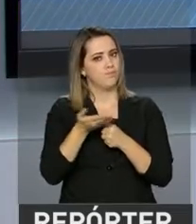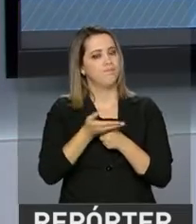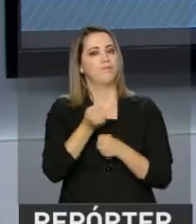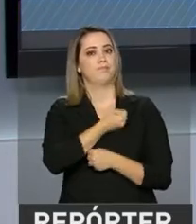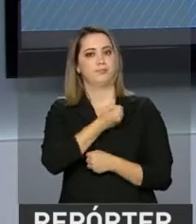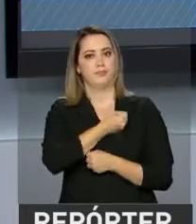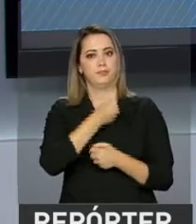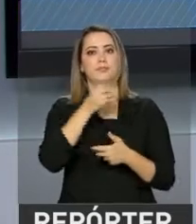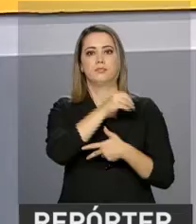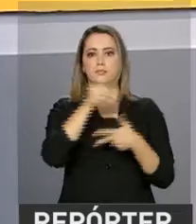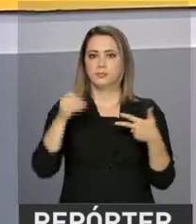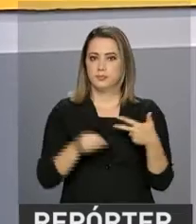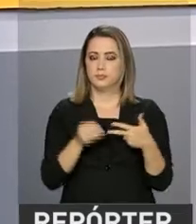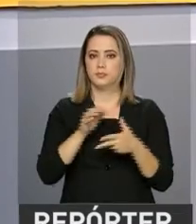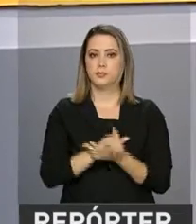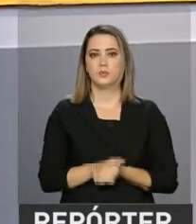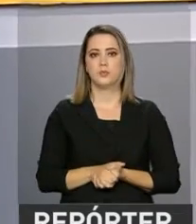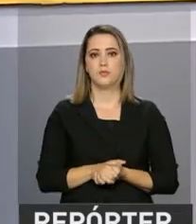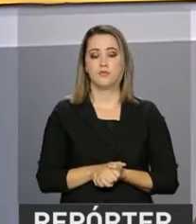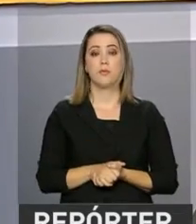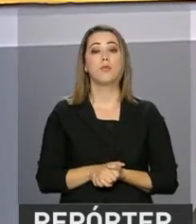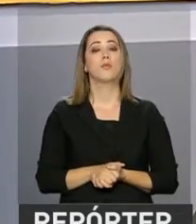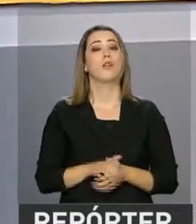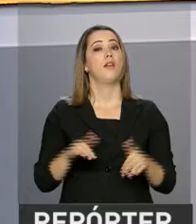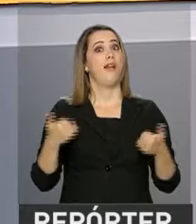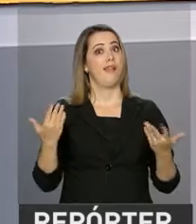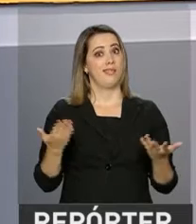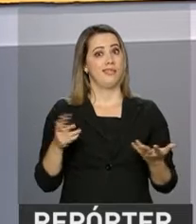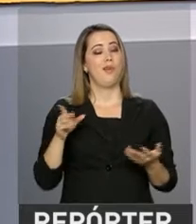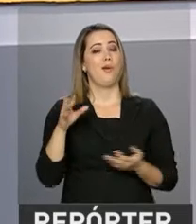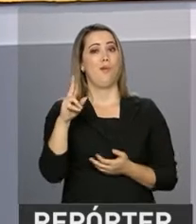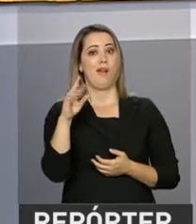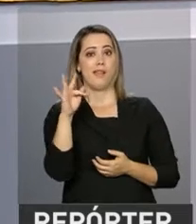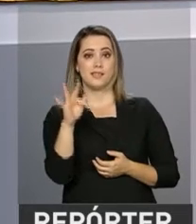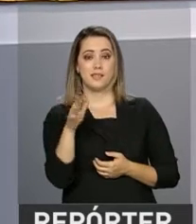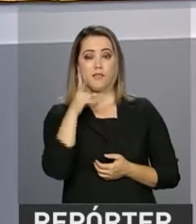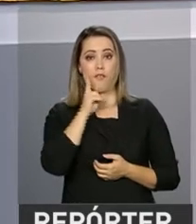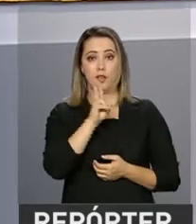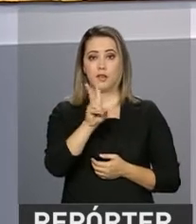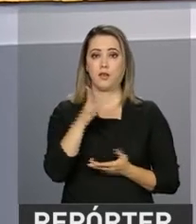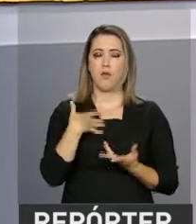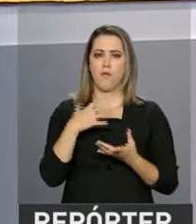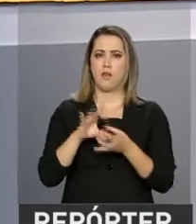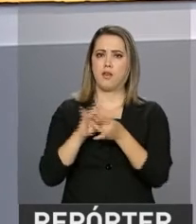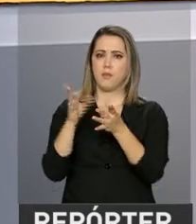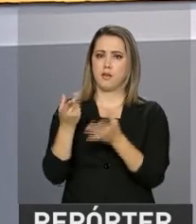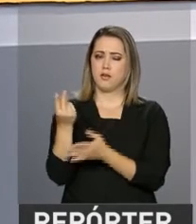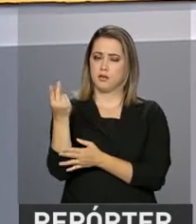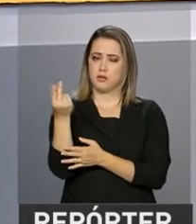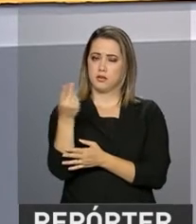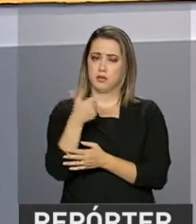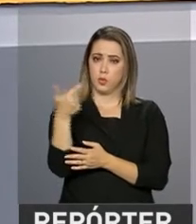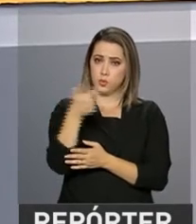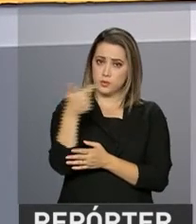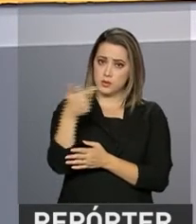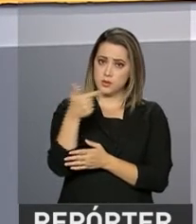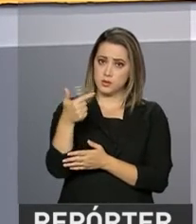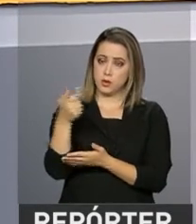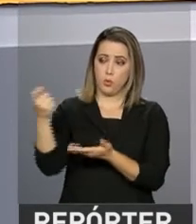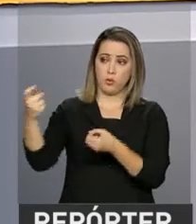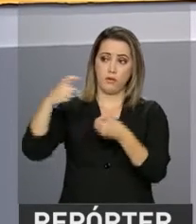notas do exame ea receita federal liberou a consulta ao segundo lote de restituição do imposto de renda